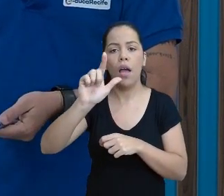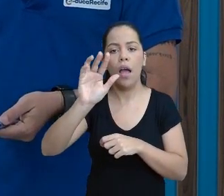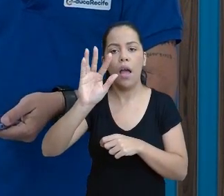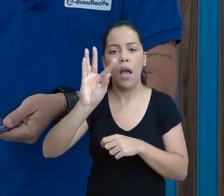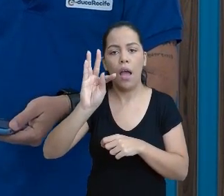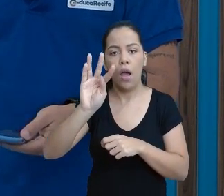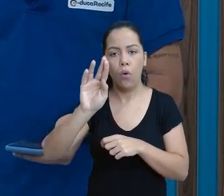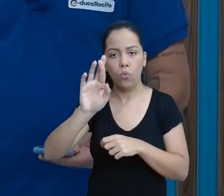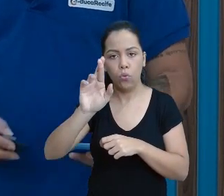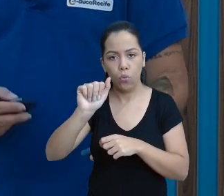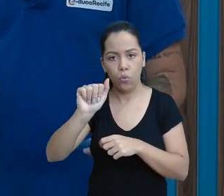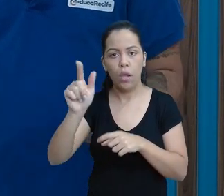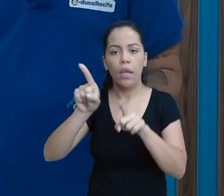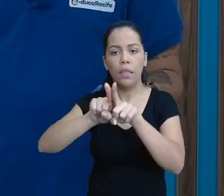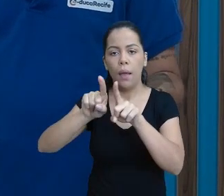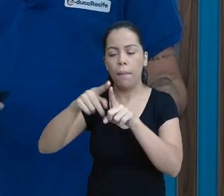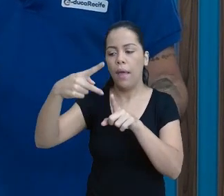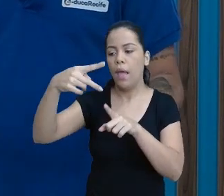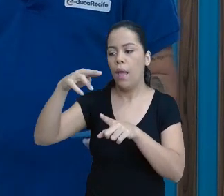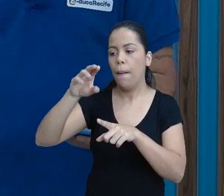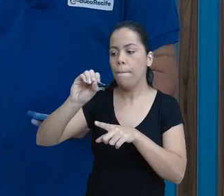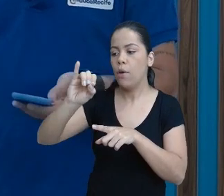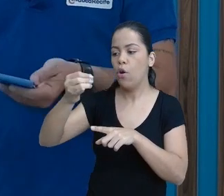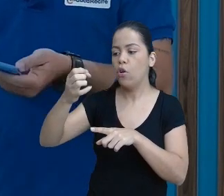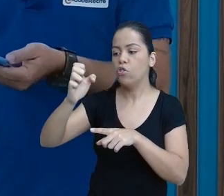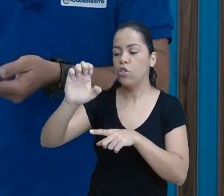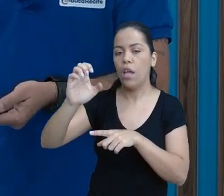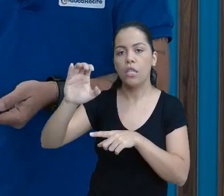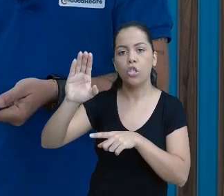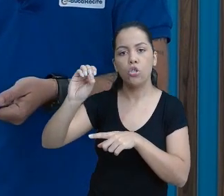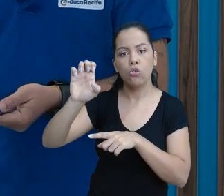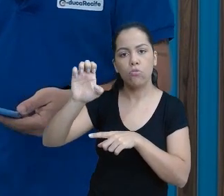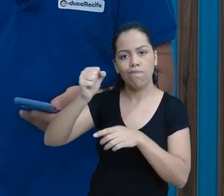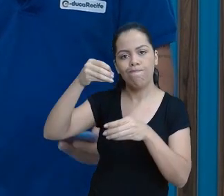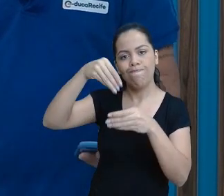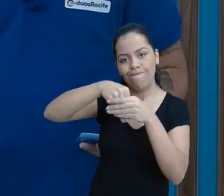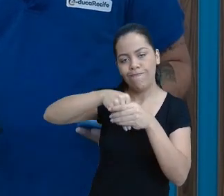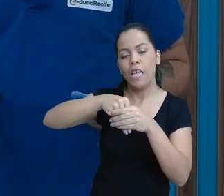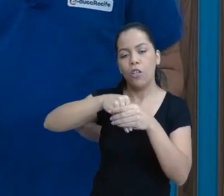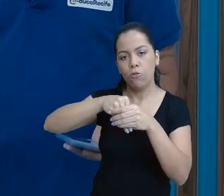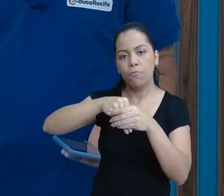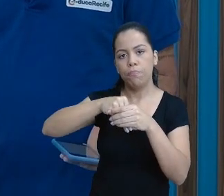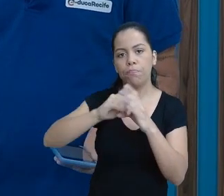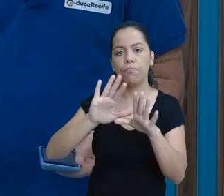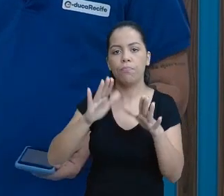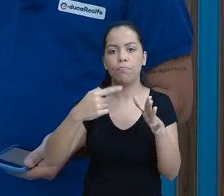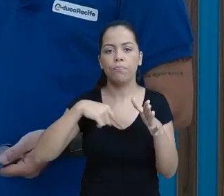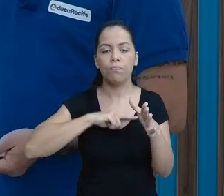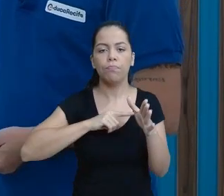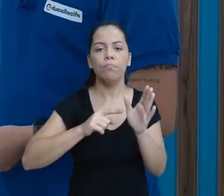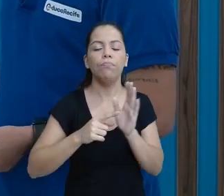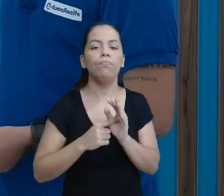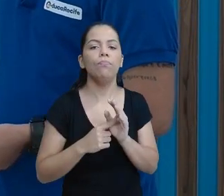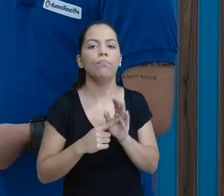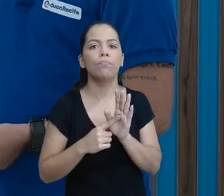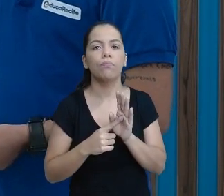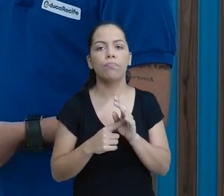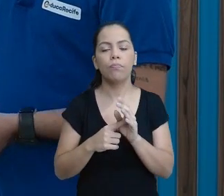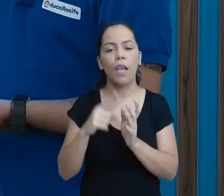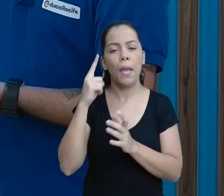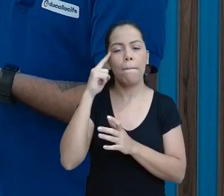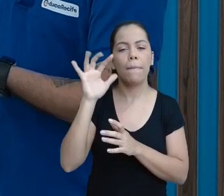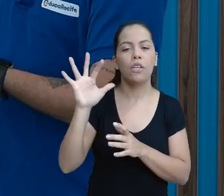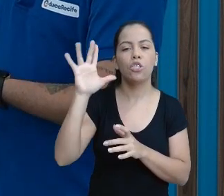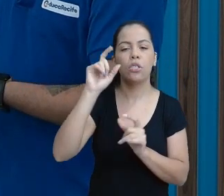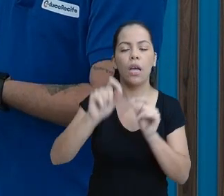do triângulo retângulo e tentando entender uma lógica neles, tá certo? Ou seja, a gente vai pegar e imaginar o seguinte, que quando